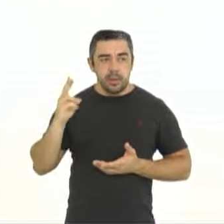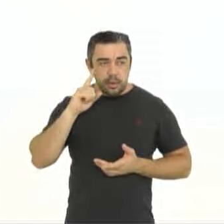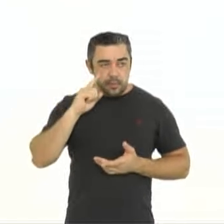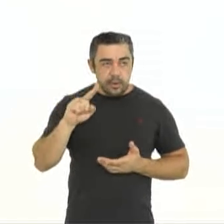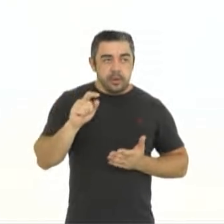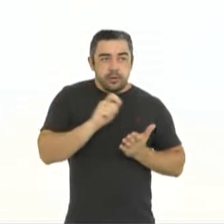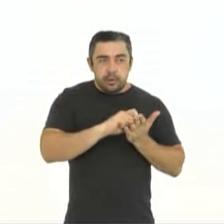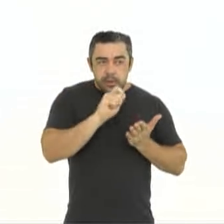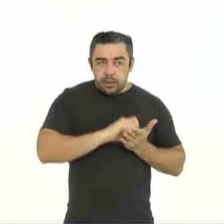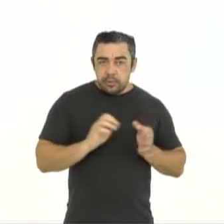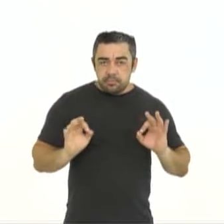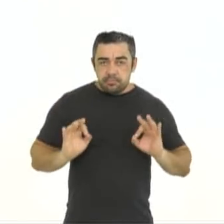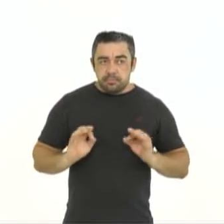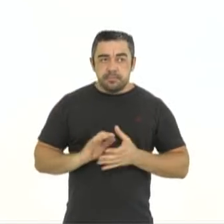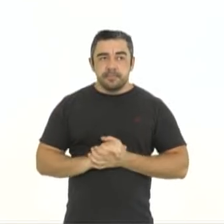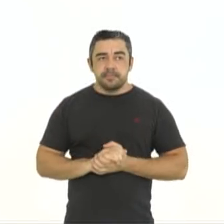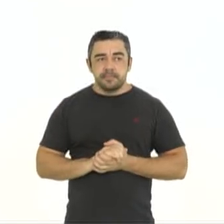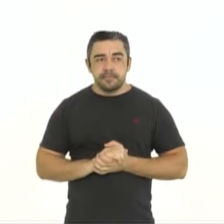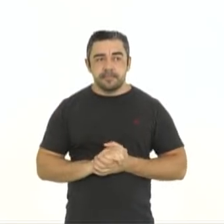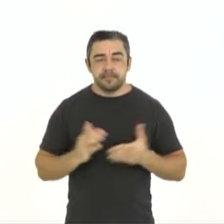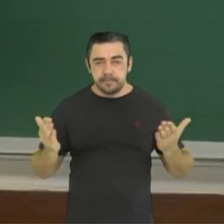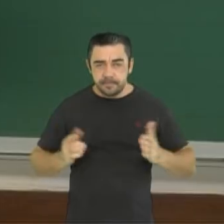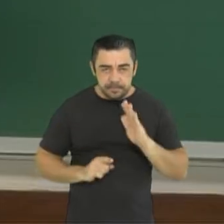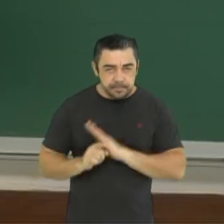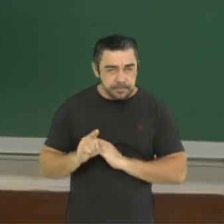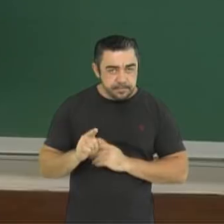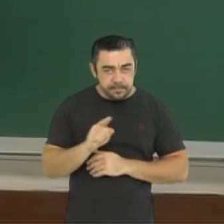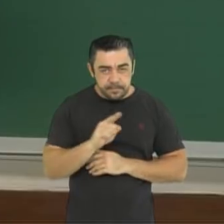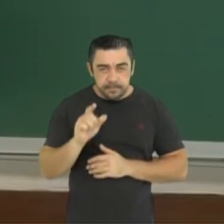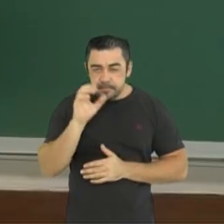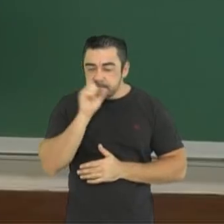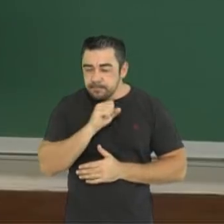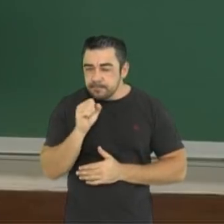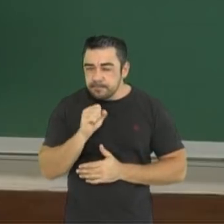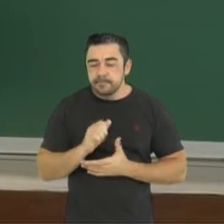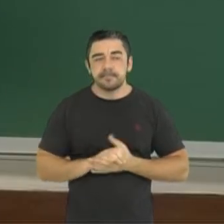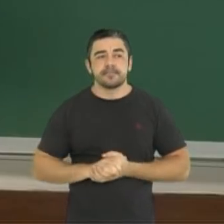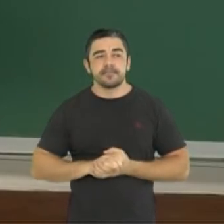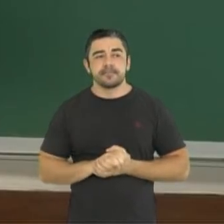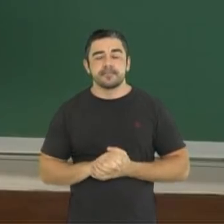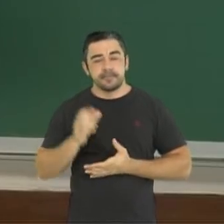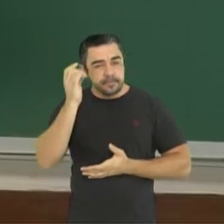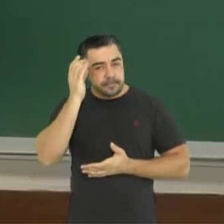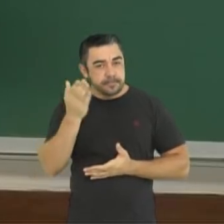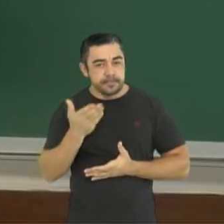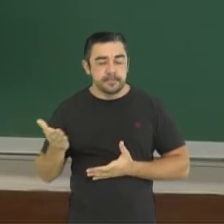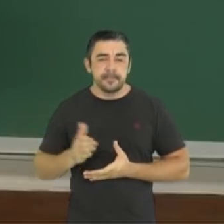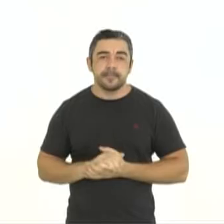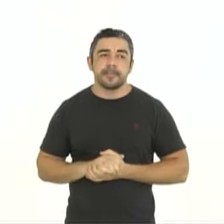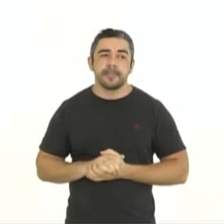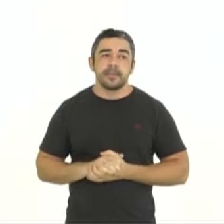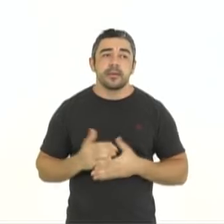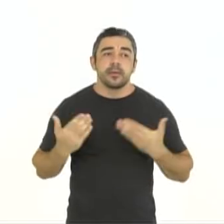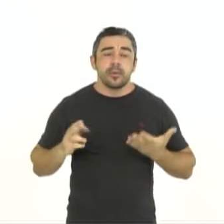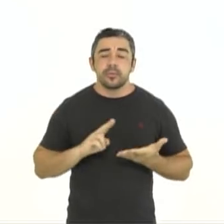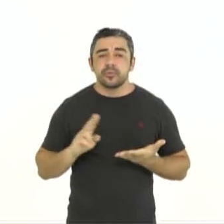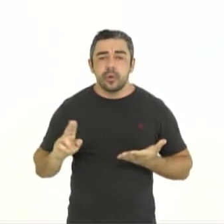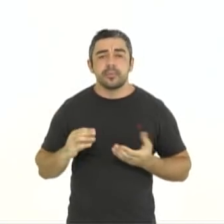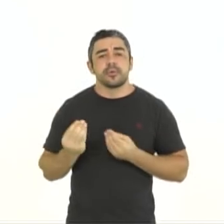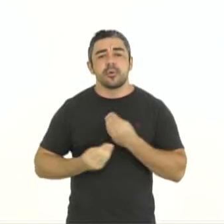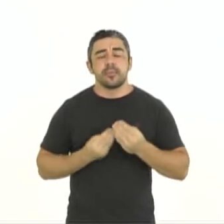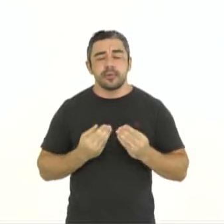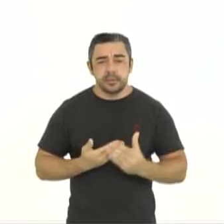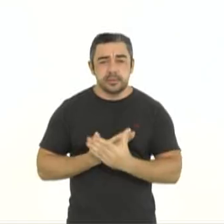rico também. Então, vamos para o quiz? Rapidinho? Tá fácil, hein, galera? Vamos lá. Nome do